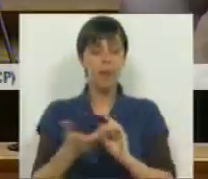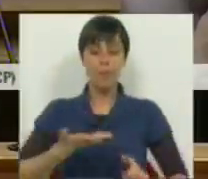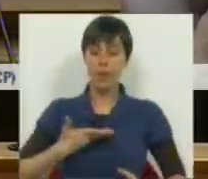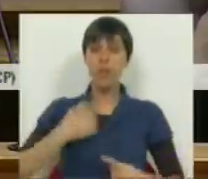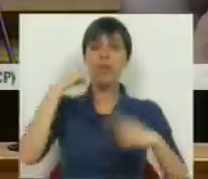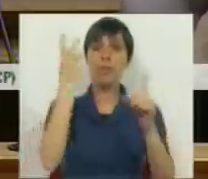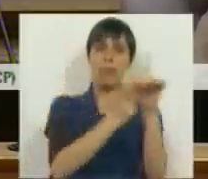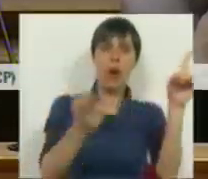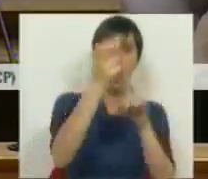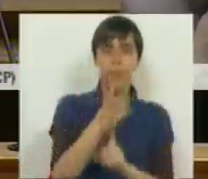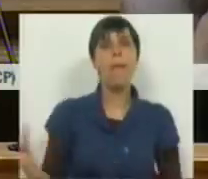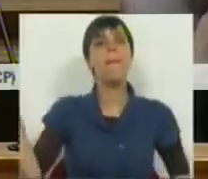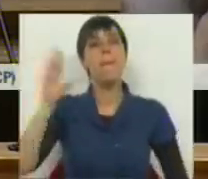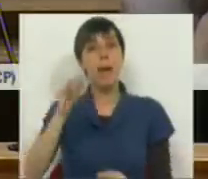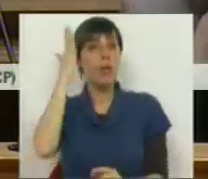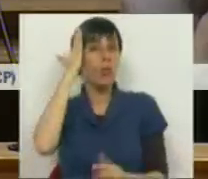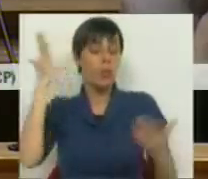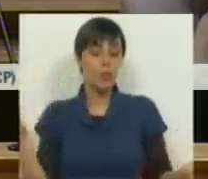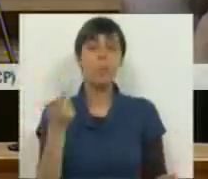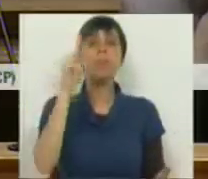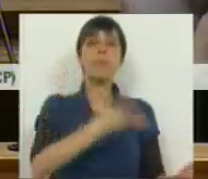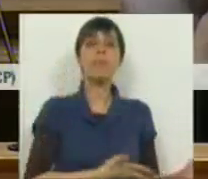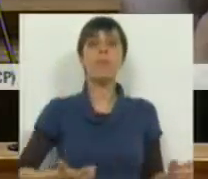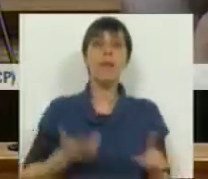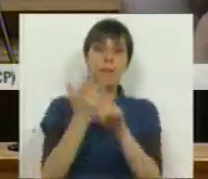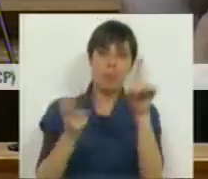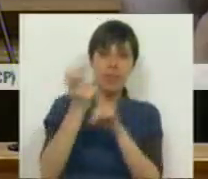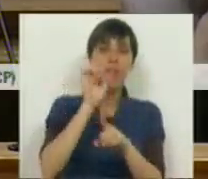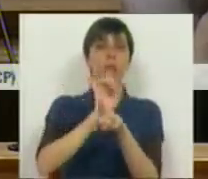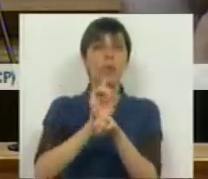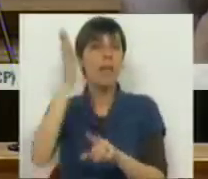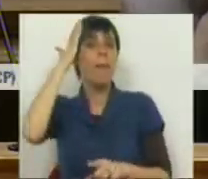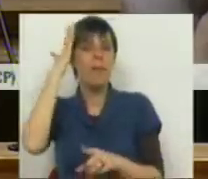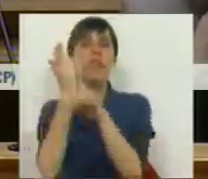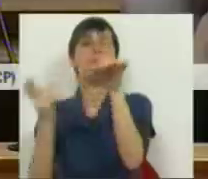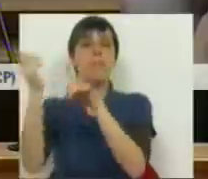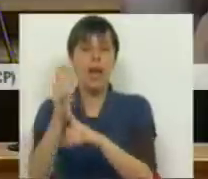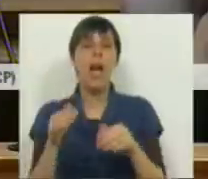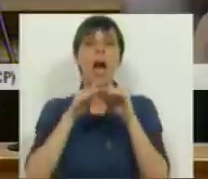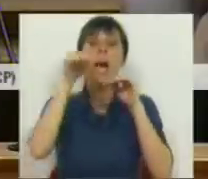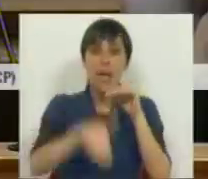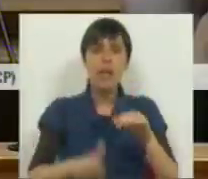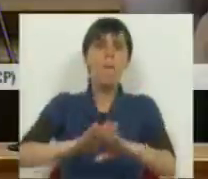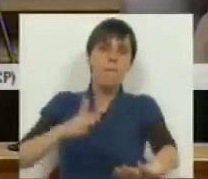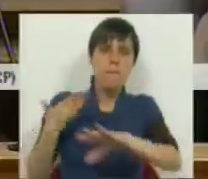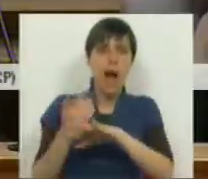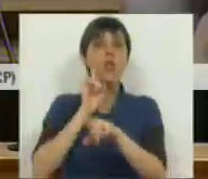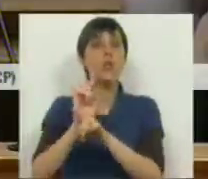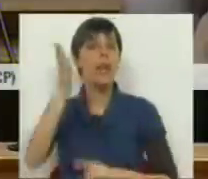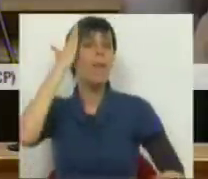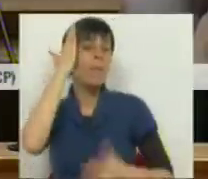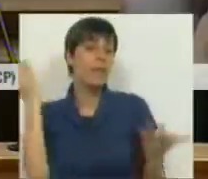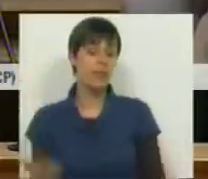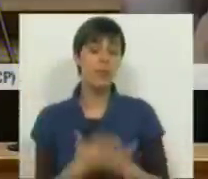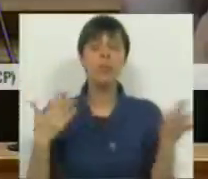dívida pública aumenta mais do que o previsto, a taxa de desemprego aumenta mais do que estava previsto e a recessão aumenta mais do que estava